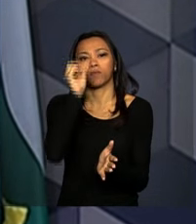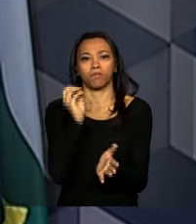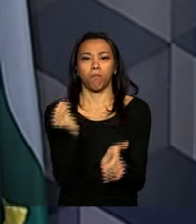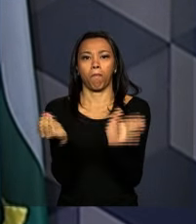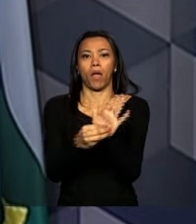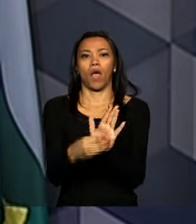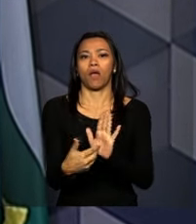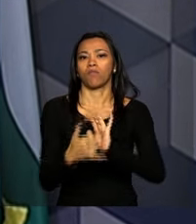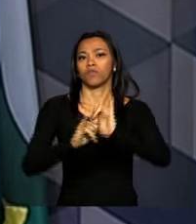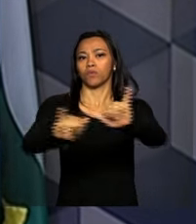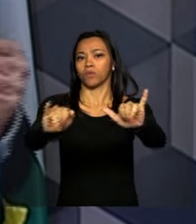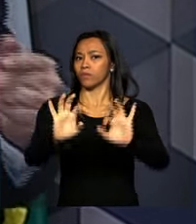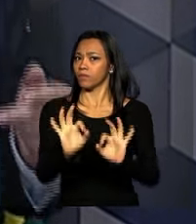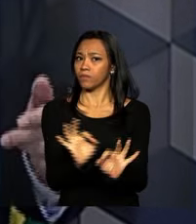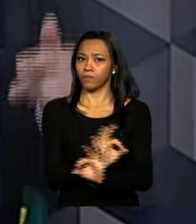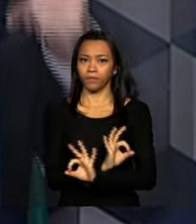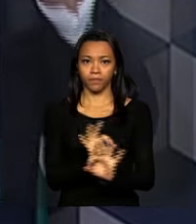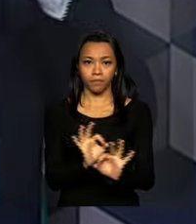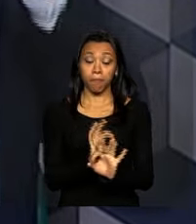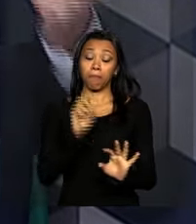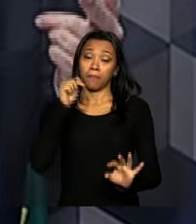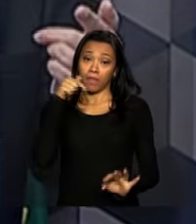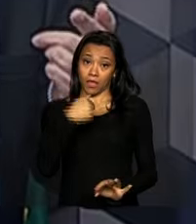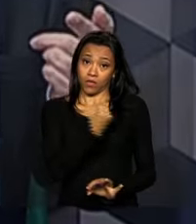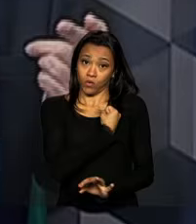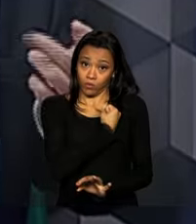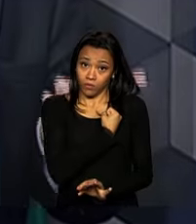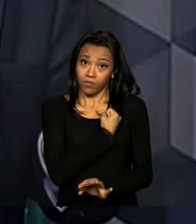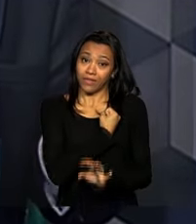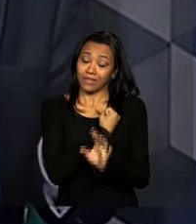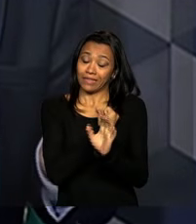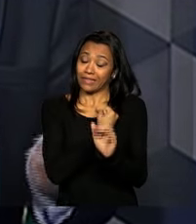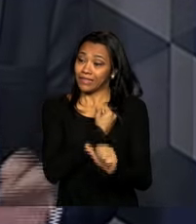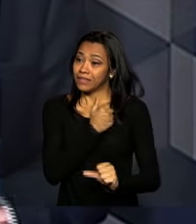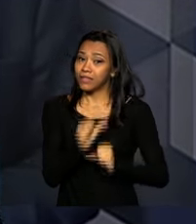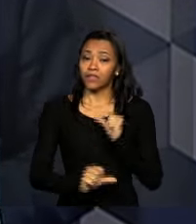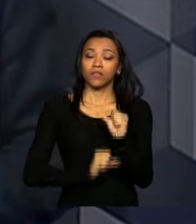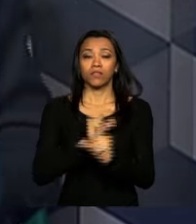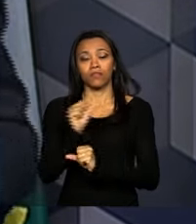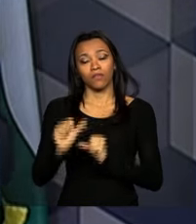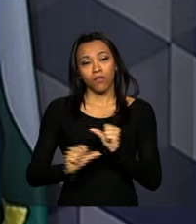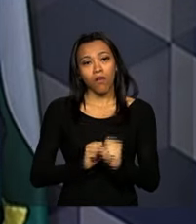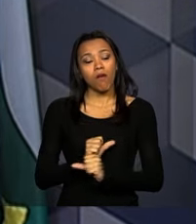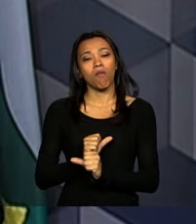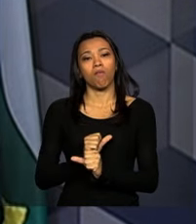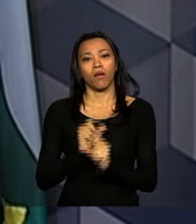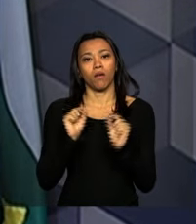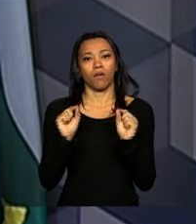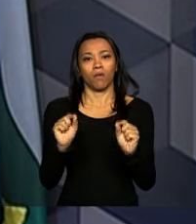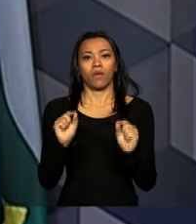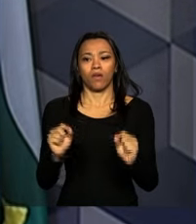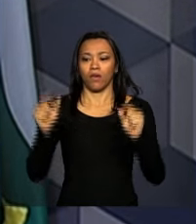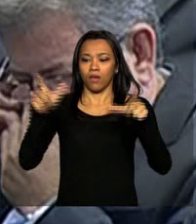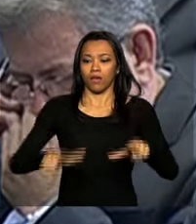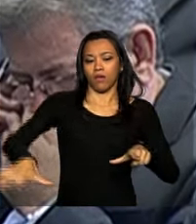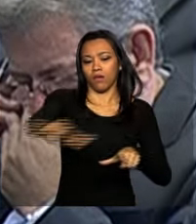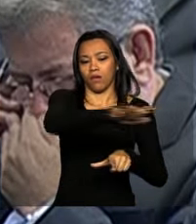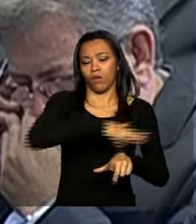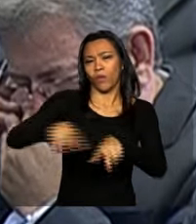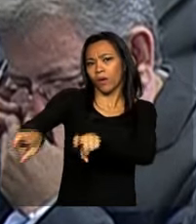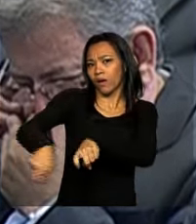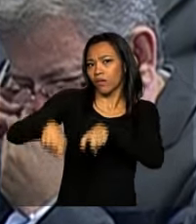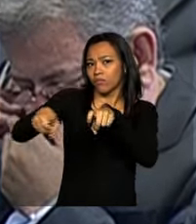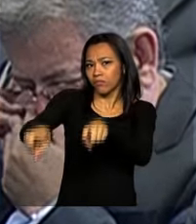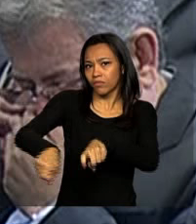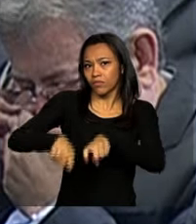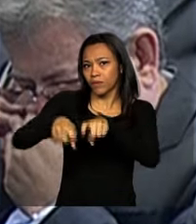E eles são capazes de transformar muita coisa. Transformar a paisagem do campo, quando a gente